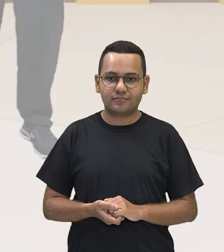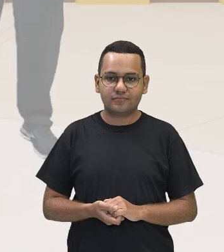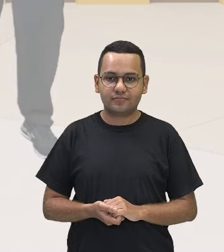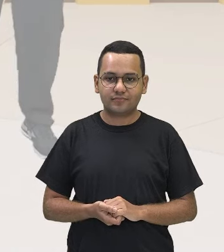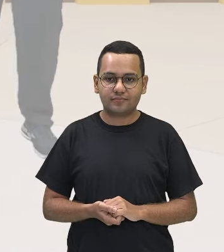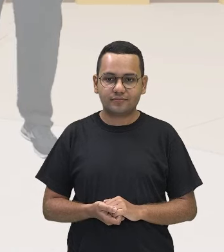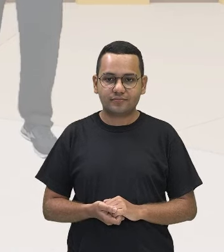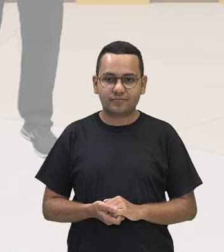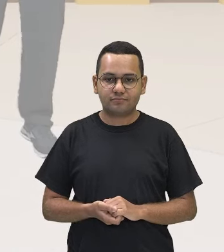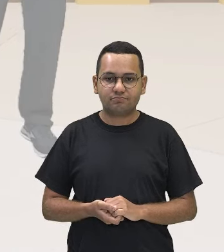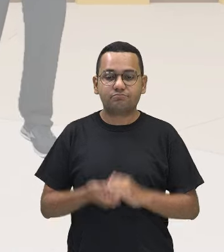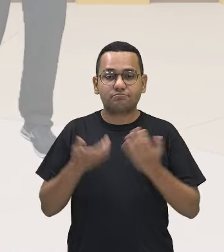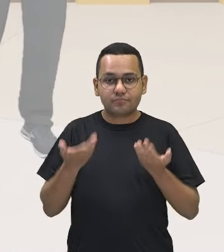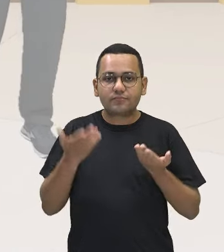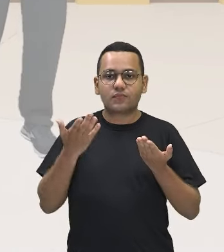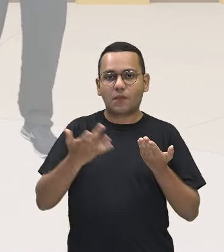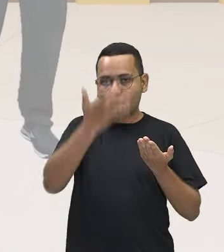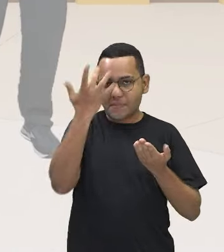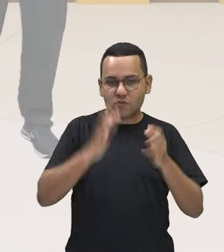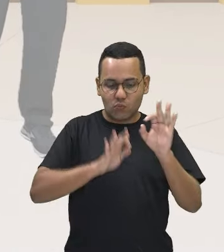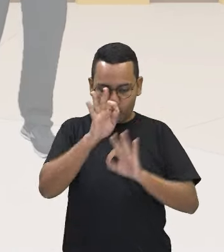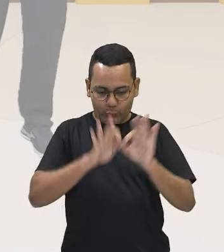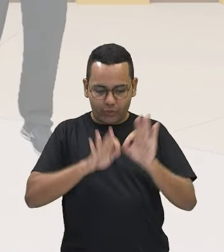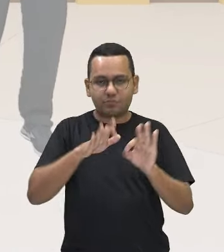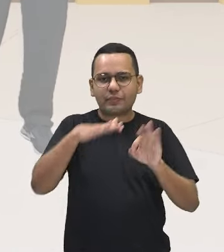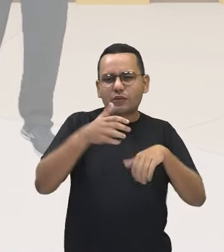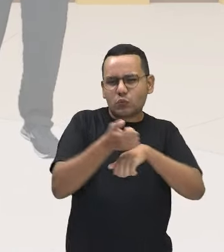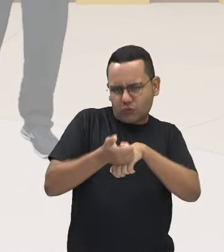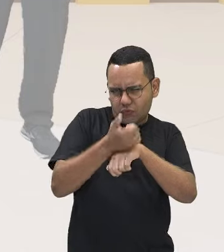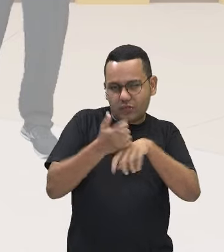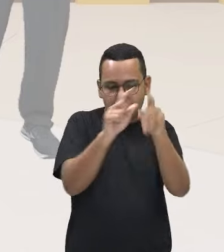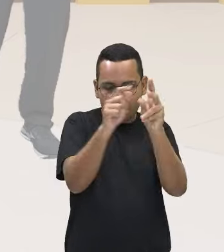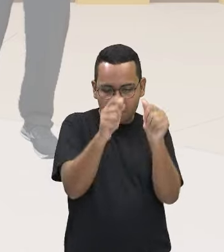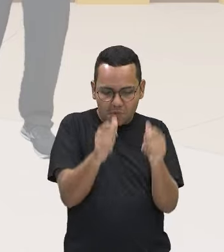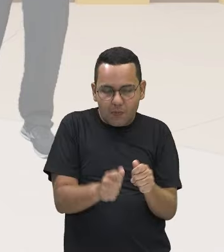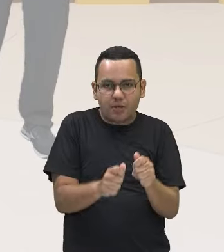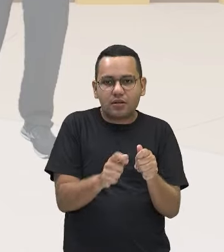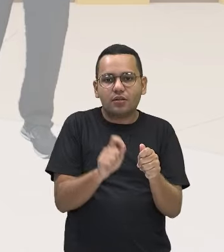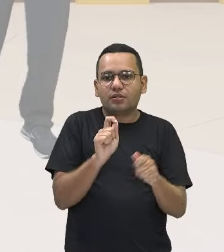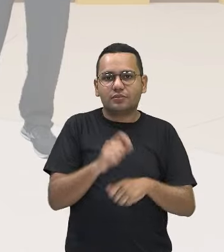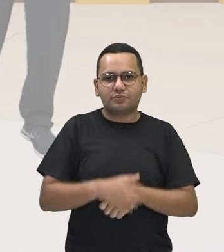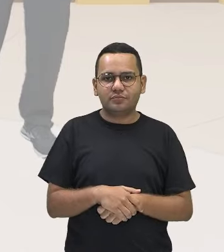os organizadores, né, os artesãos lá, o pessoal que monta aquelas coreografias, não só as coreografias, como as